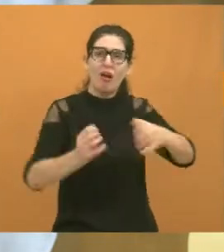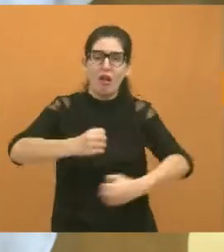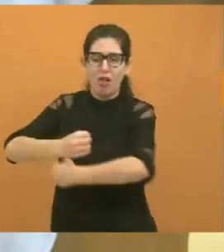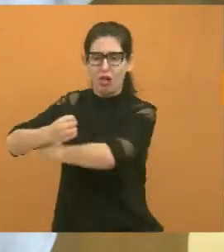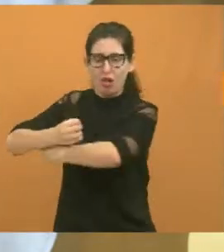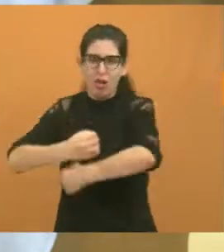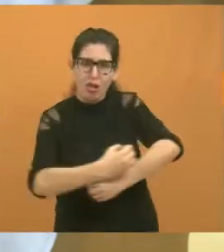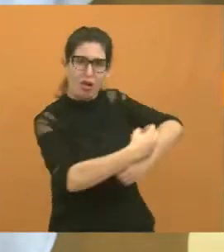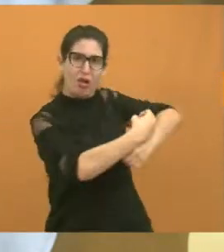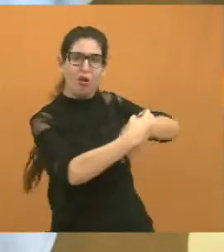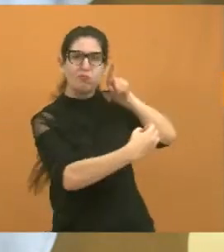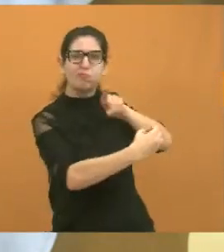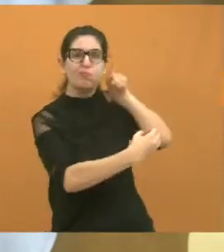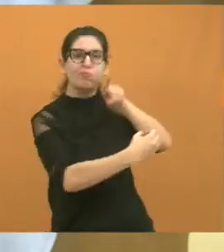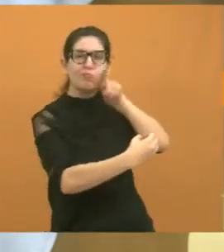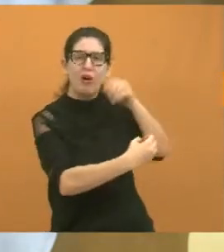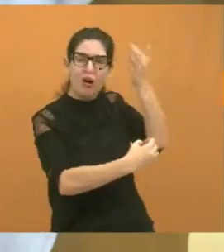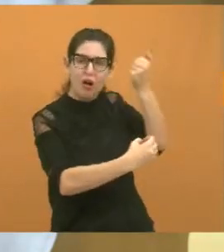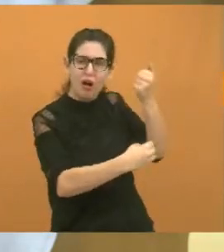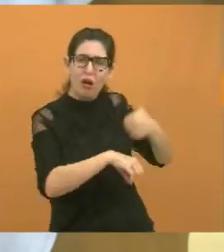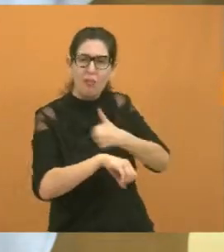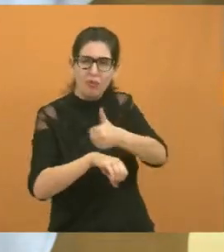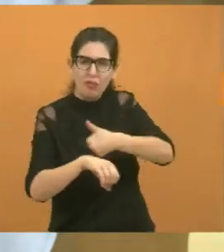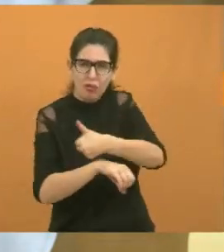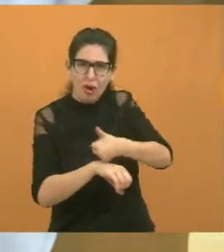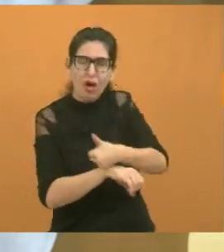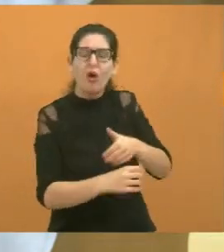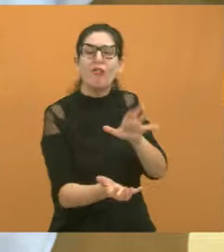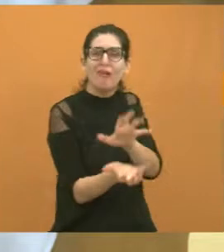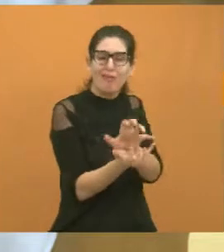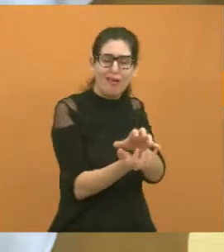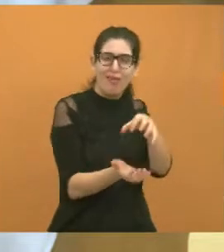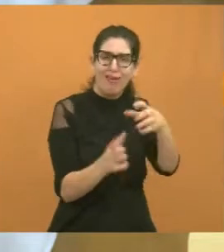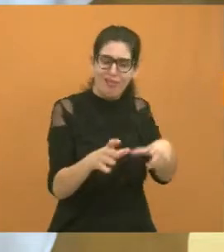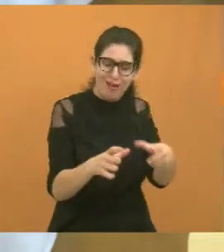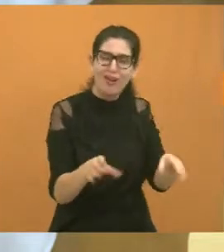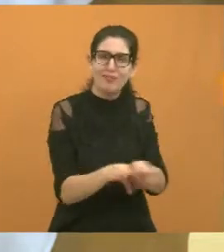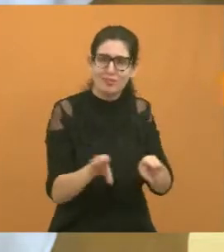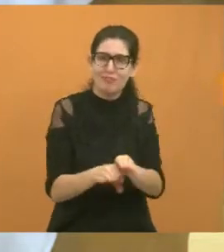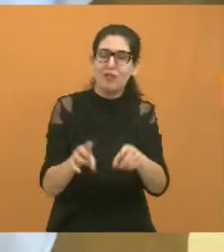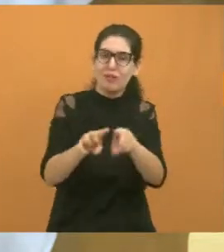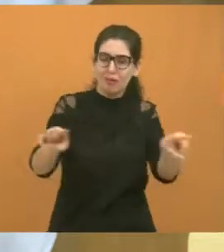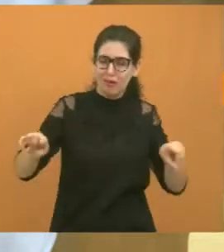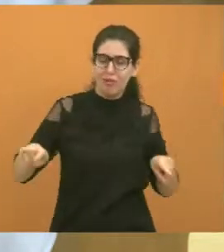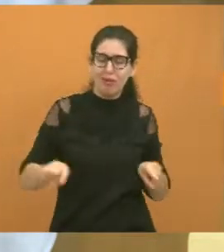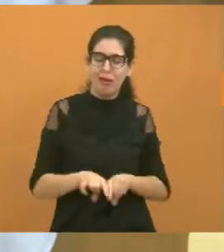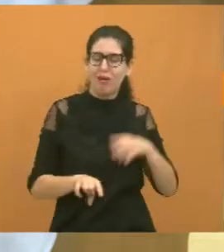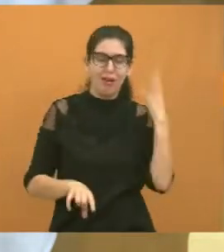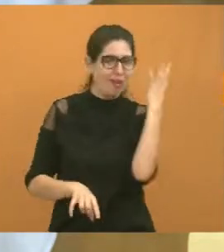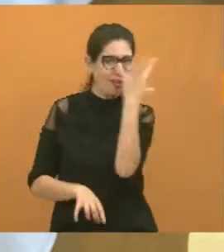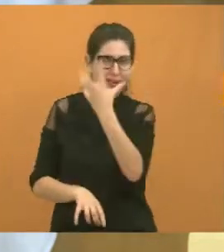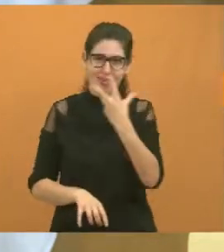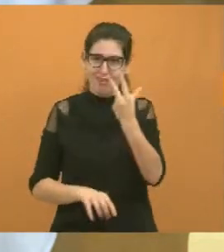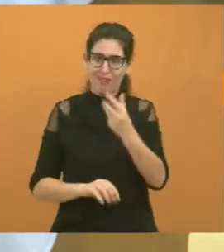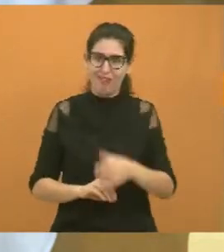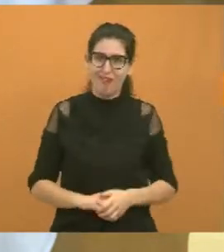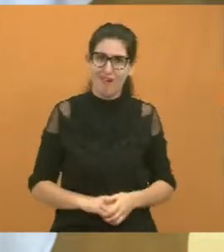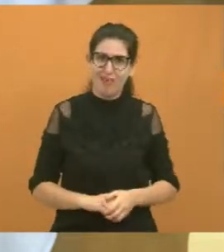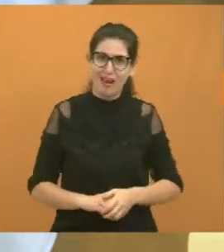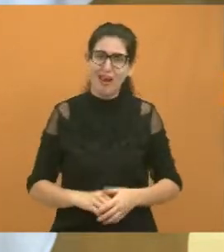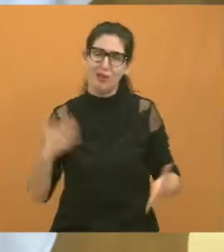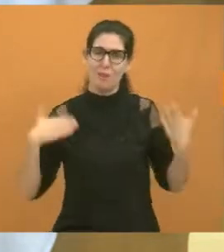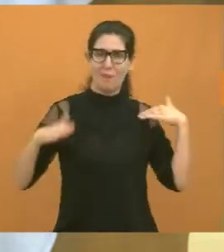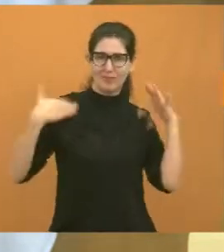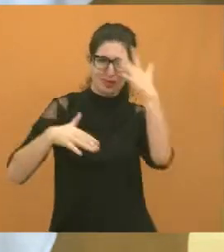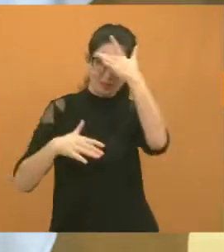será denominado Toca do Jacaré. Então aquele espaço vai ficar muito bonito, muito agradável, será ali um ponto turístico da